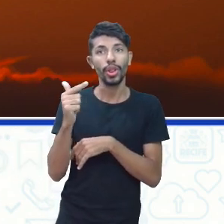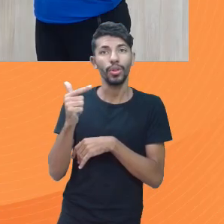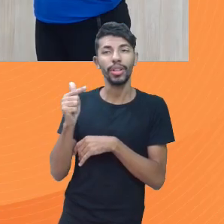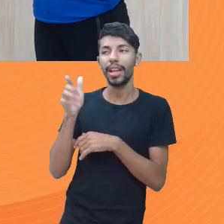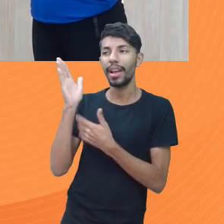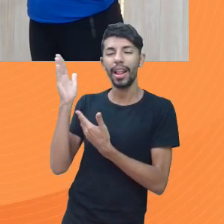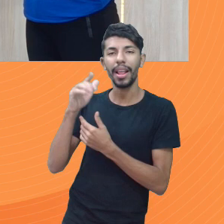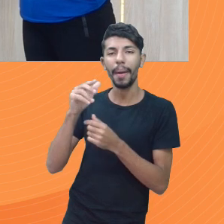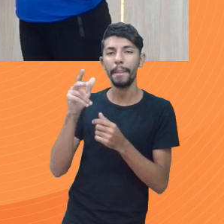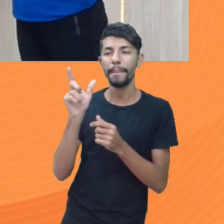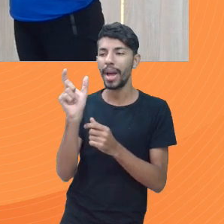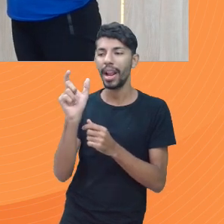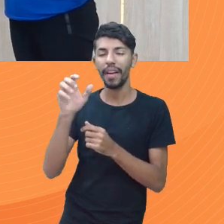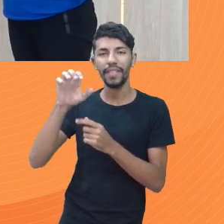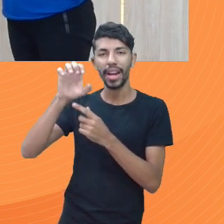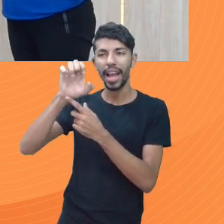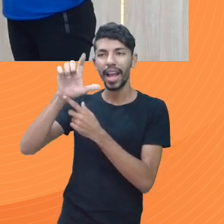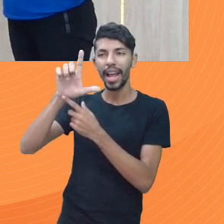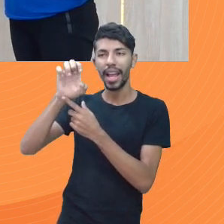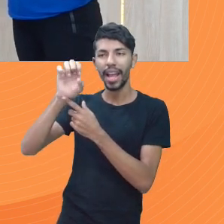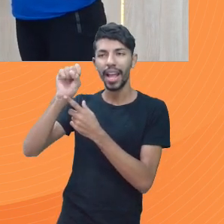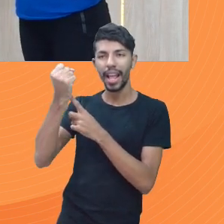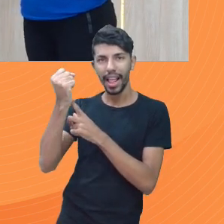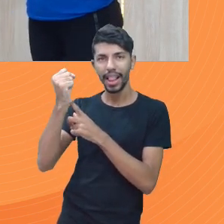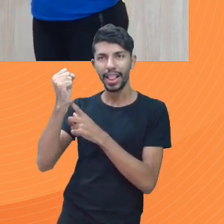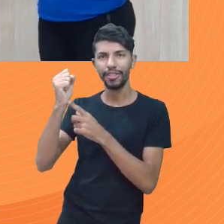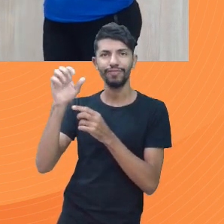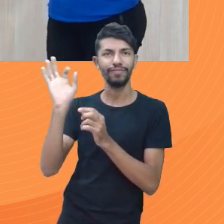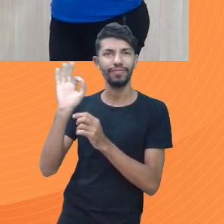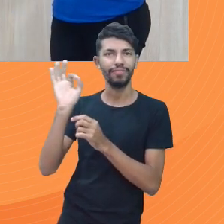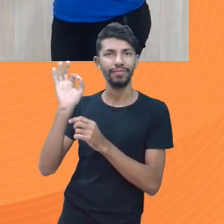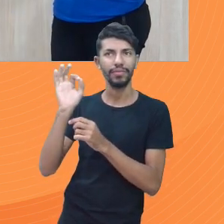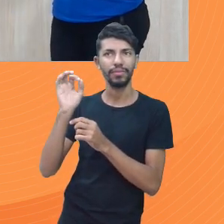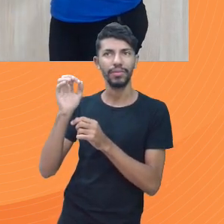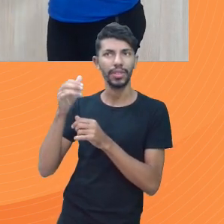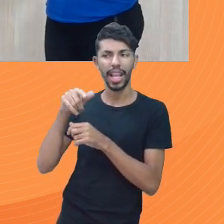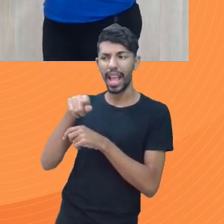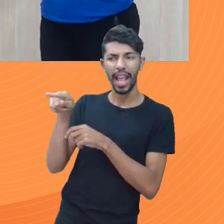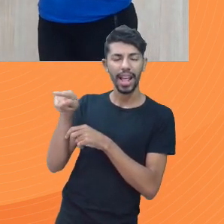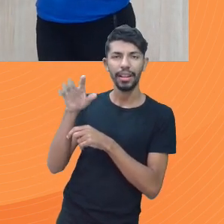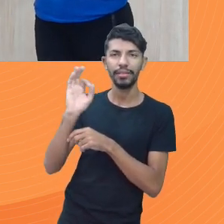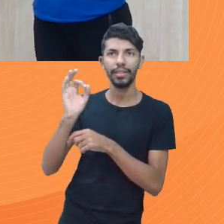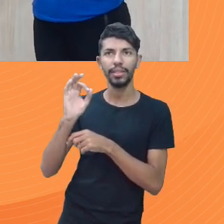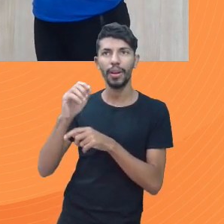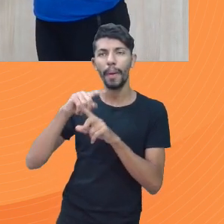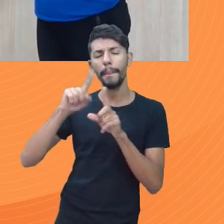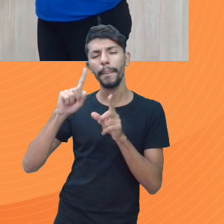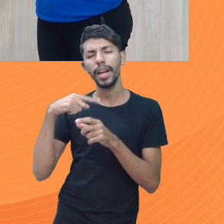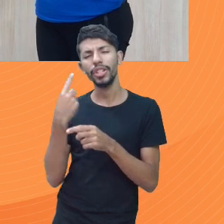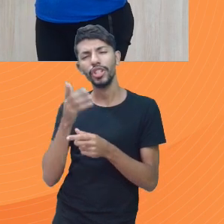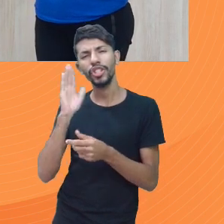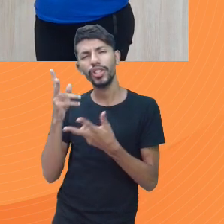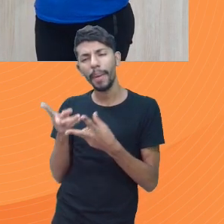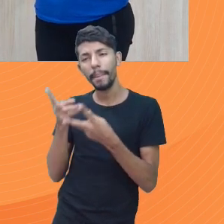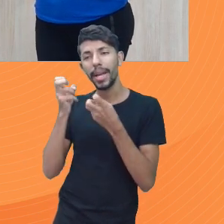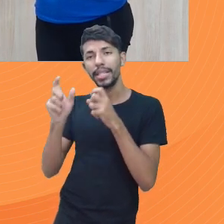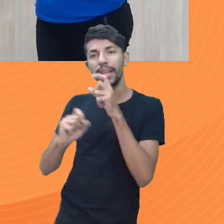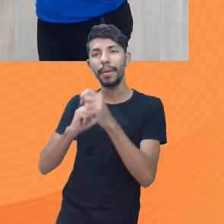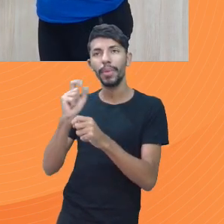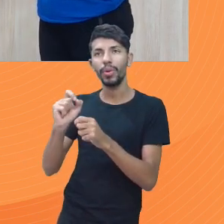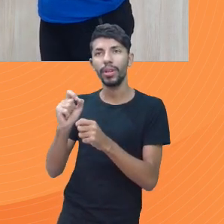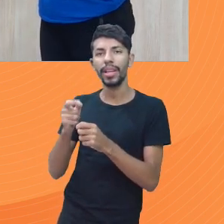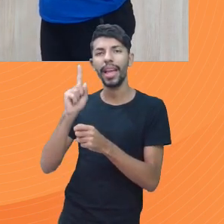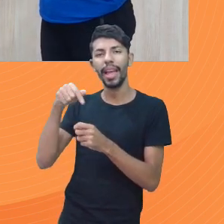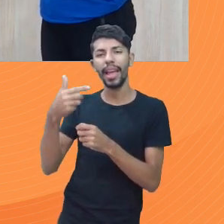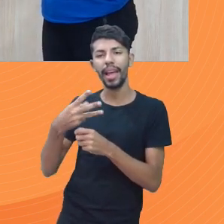é? Mas percebemos de imediato que é a terceira pessoa do plural, não